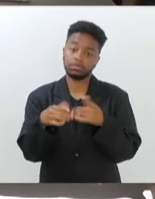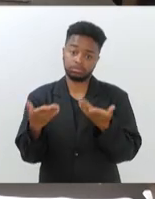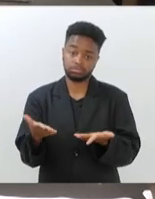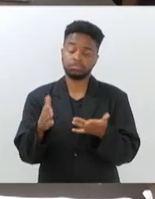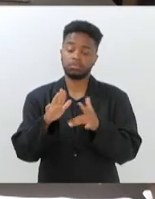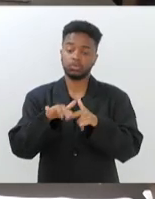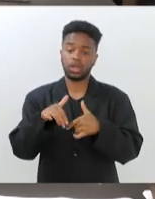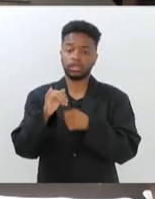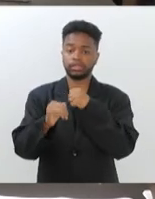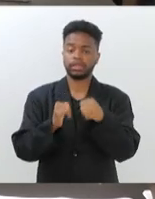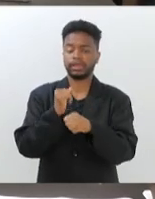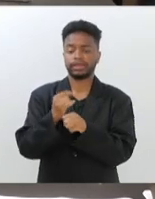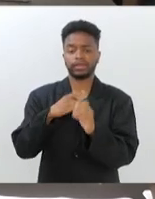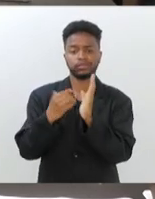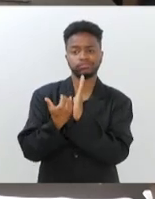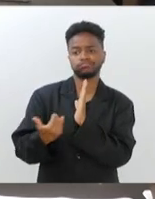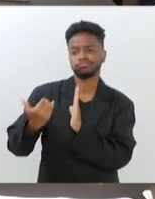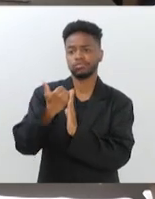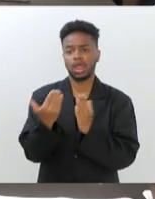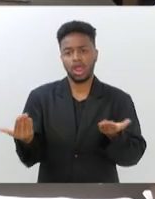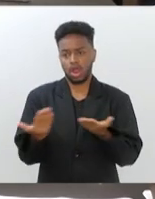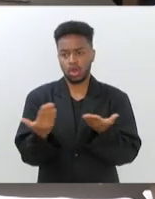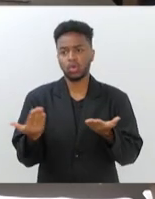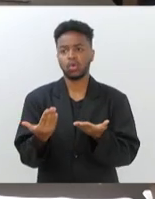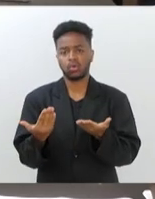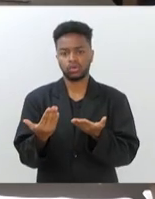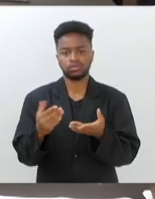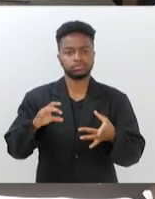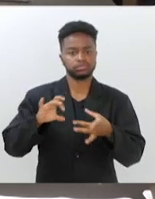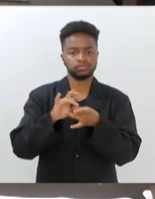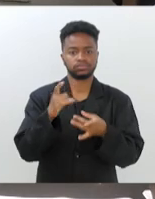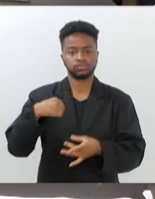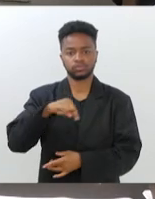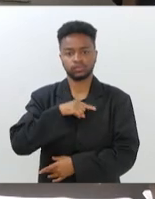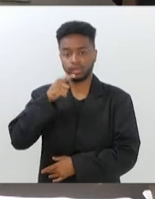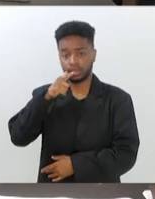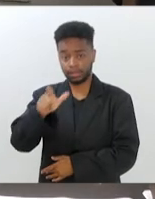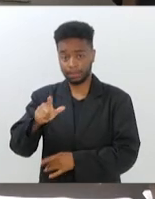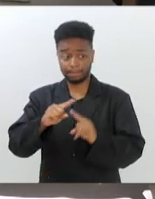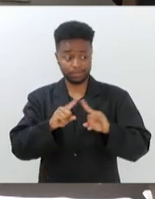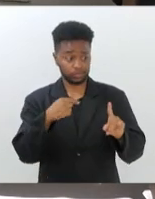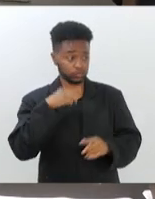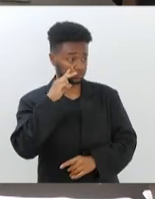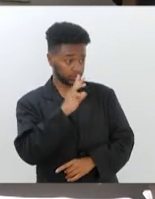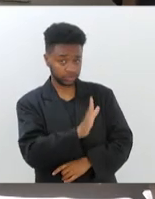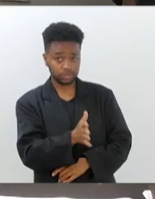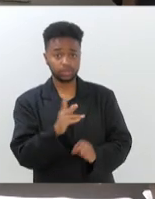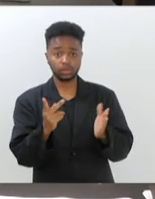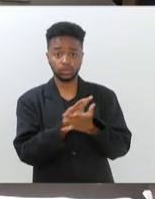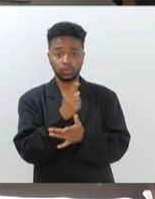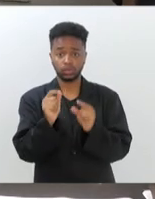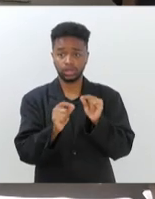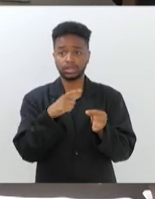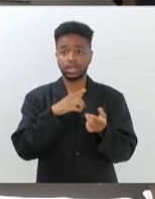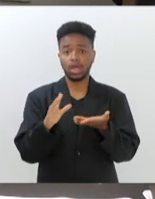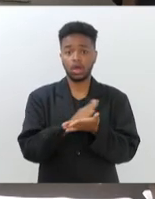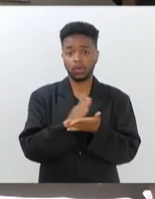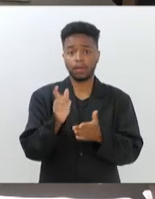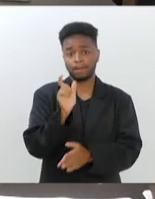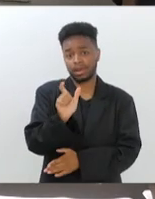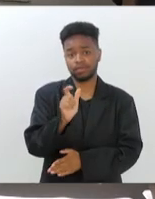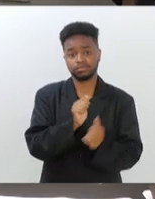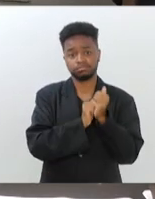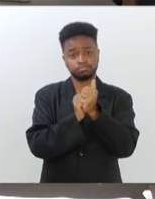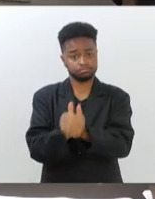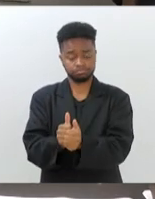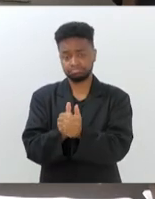internet o que tem mais é agora é anglicismo na nossa língua o que eu já já vi acontecendo inclusive é que algumas expressões eles vão literal